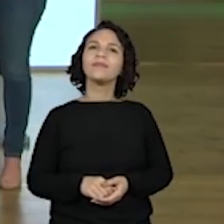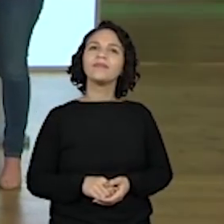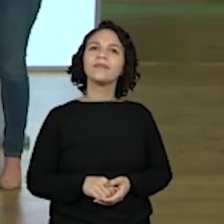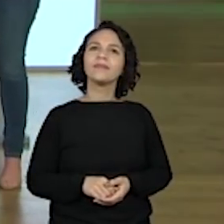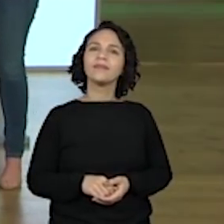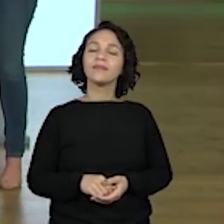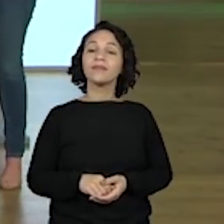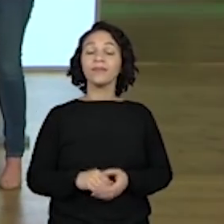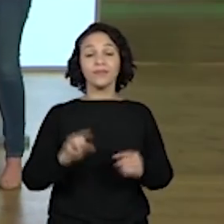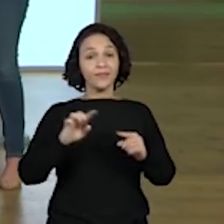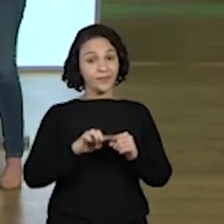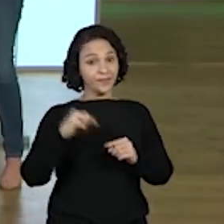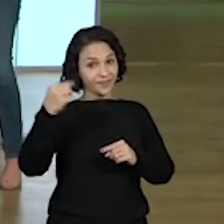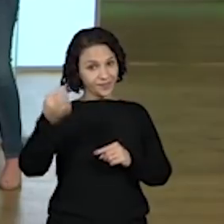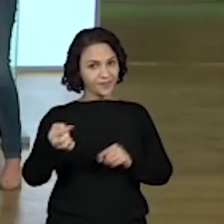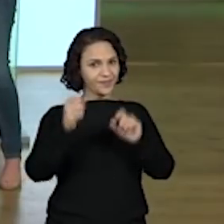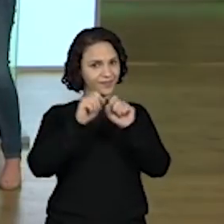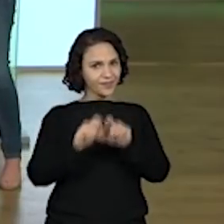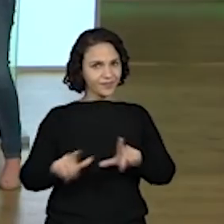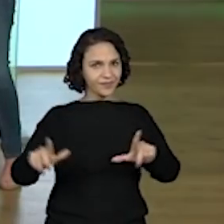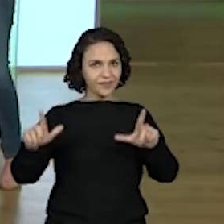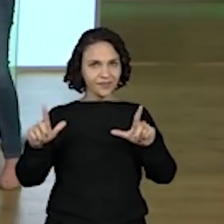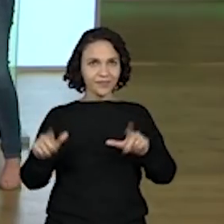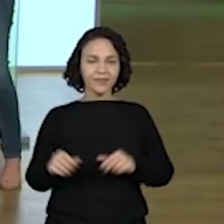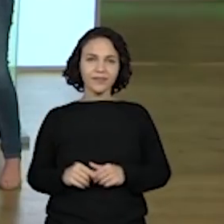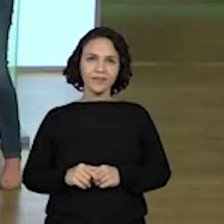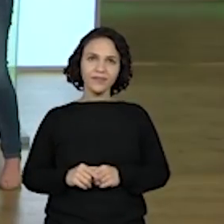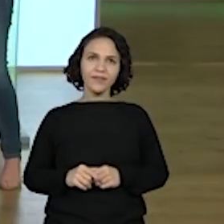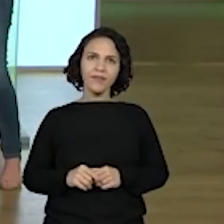Na próxima tela,